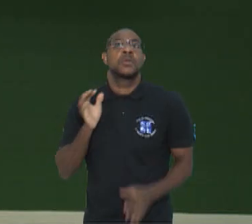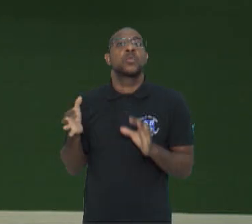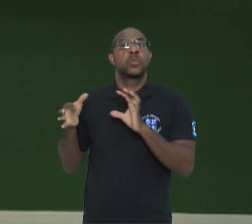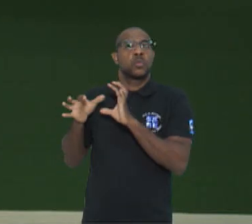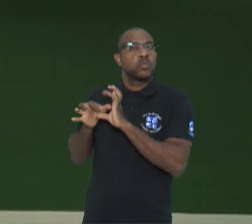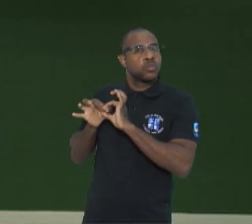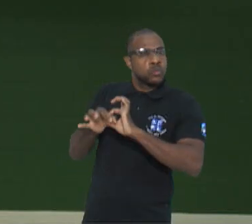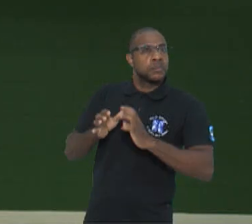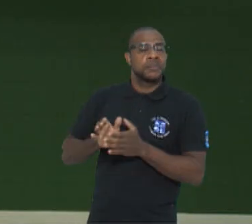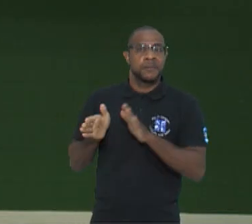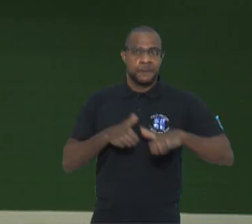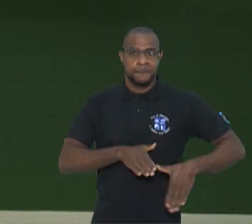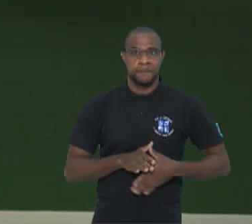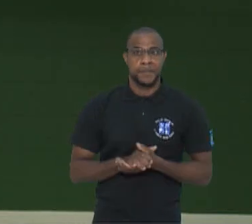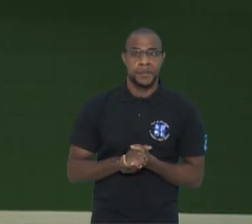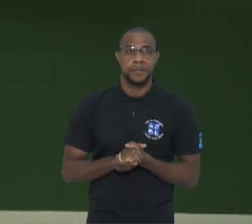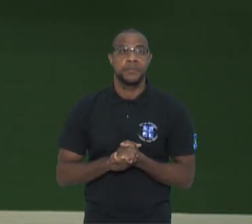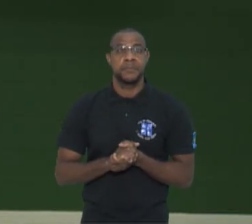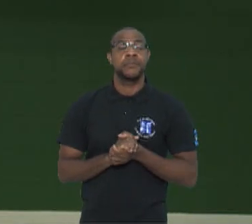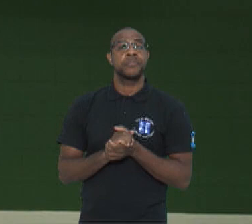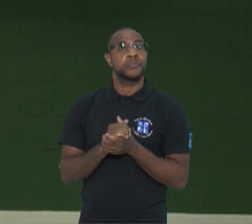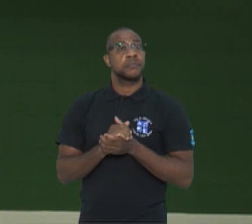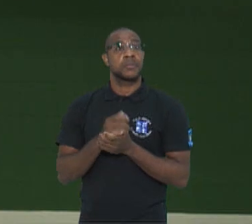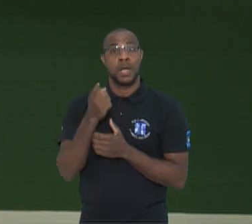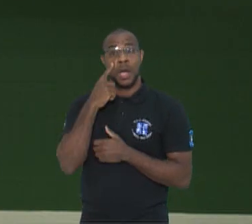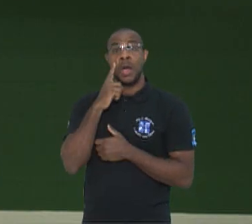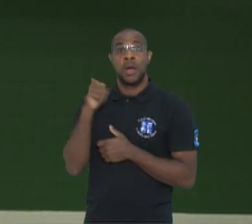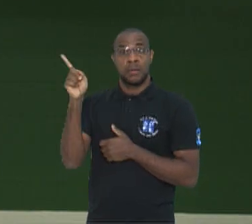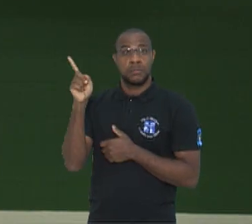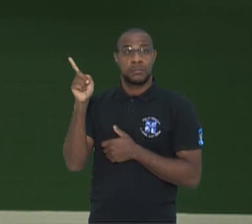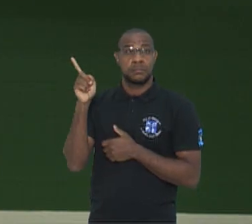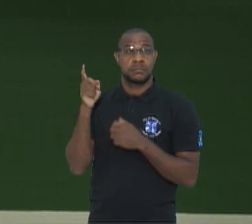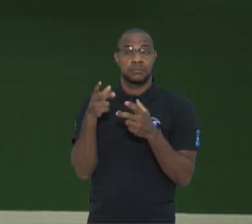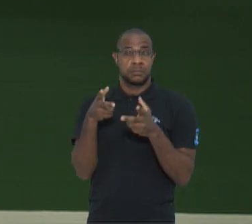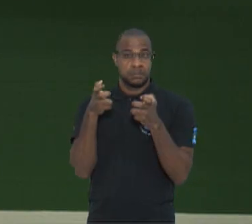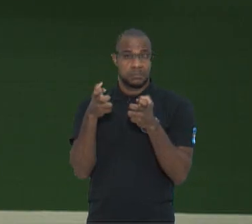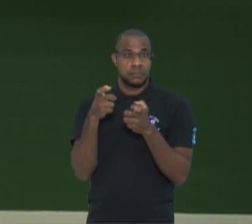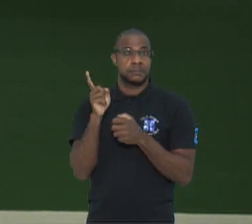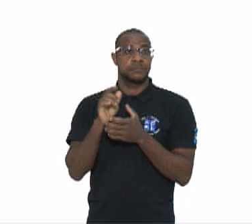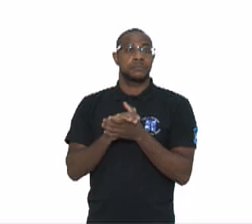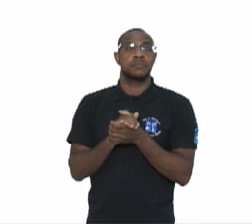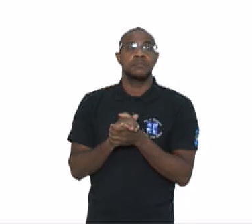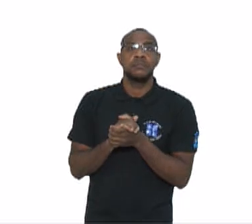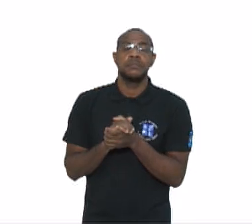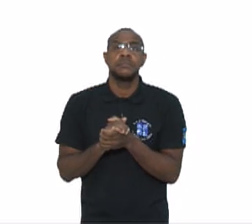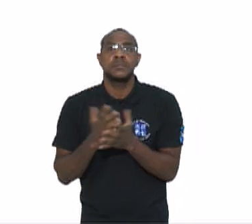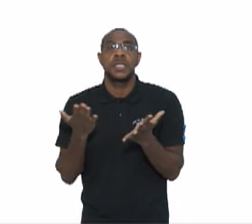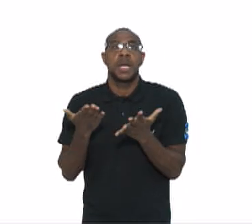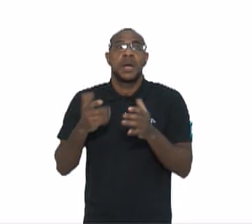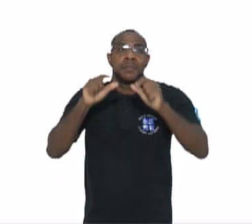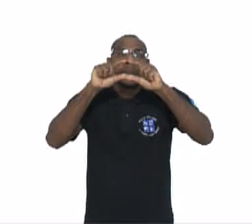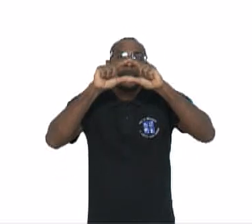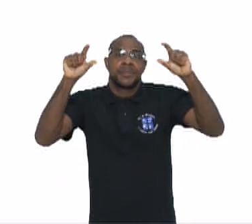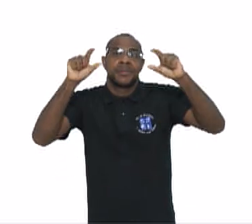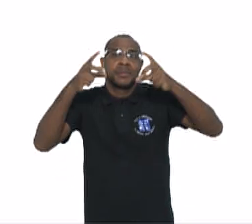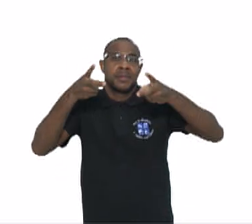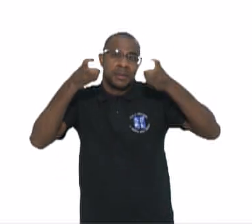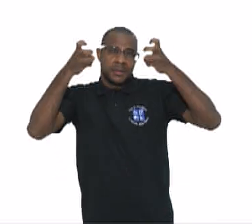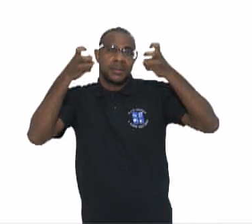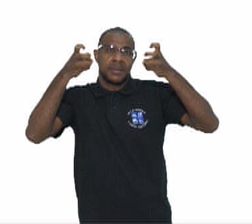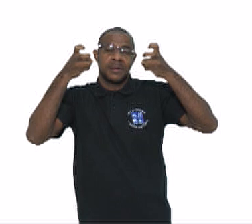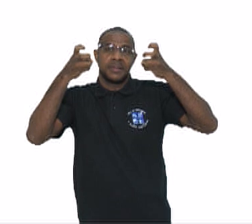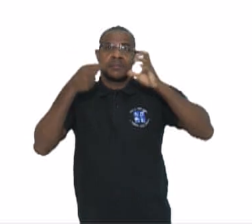contexto. Agora, prestem bastante atenção com relação a isso, né? De acordo com a manchete e a